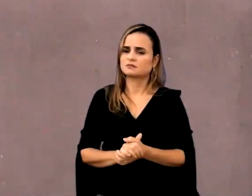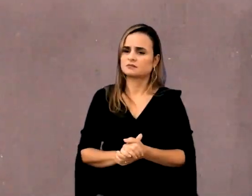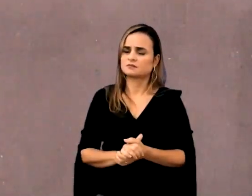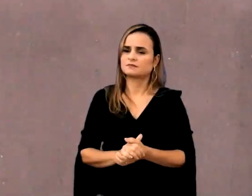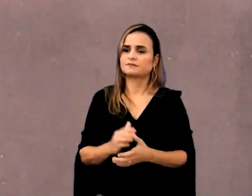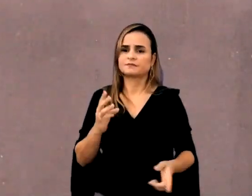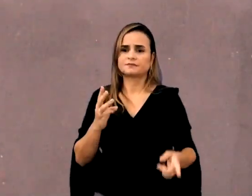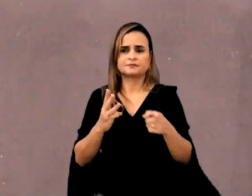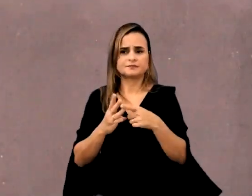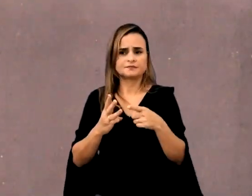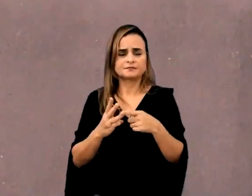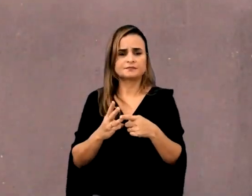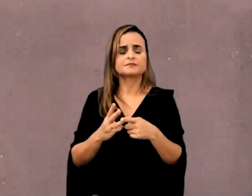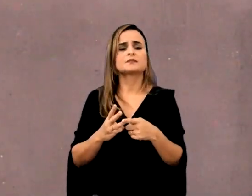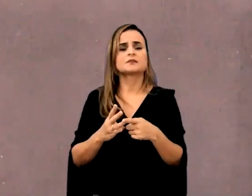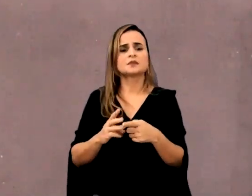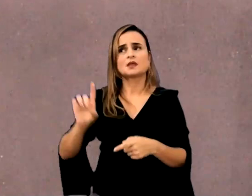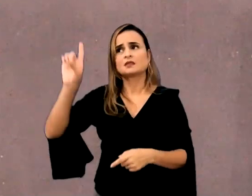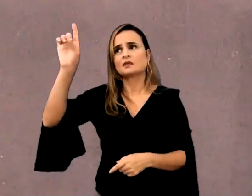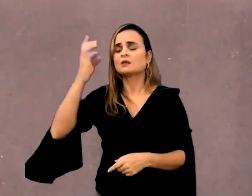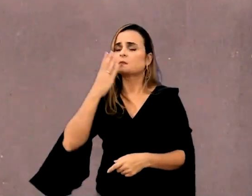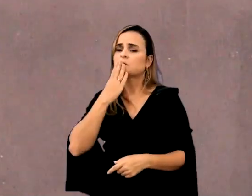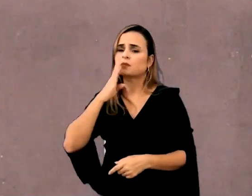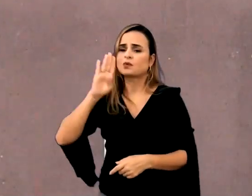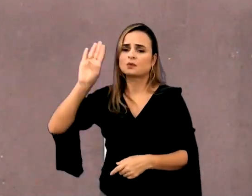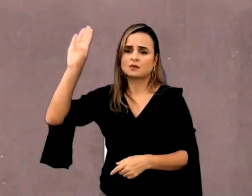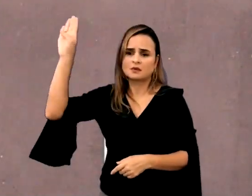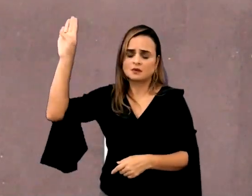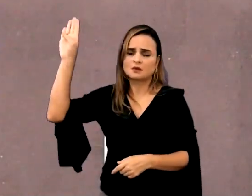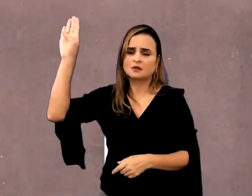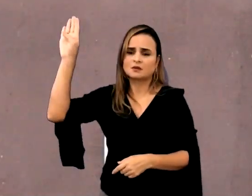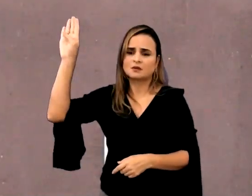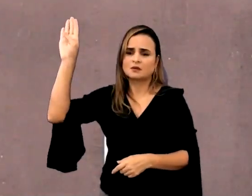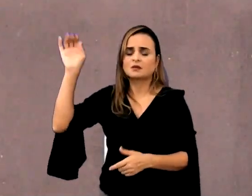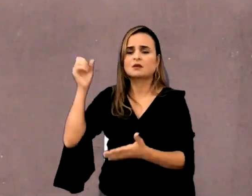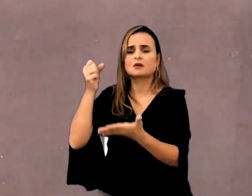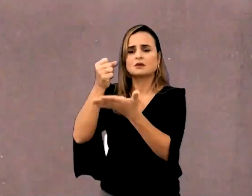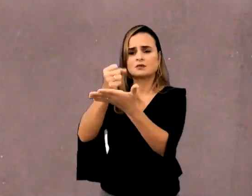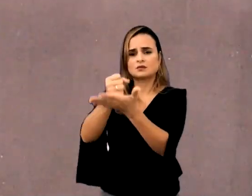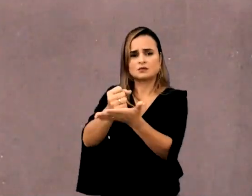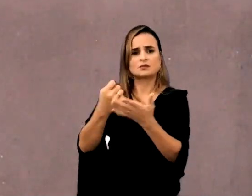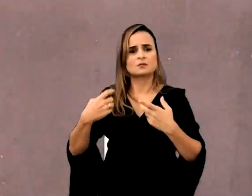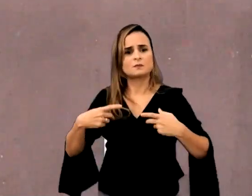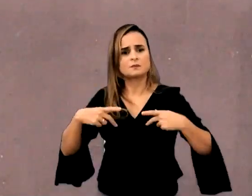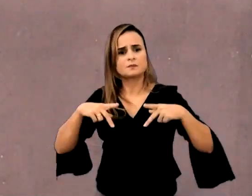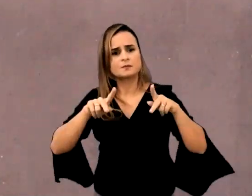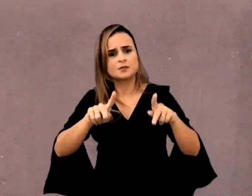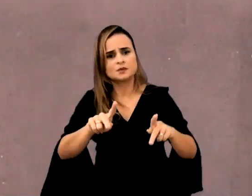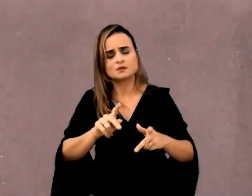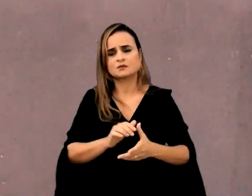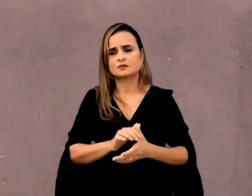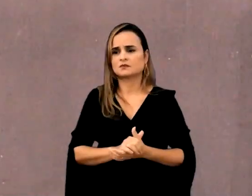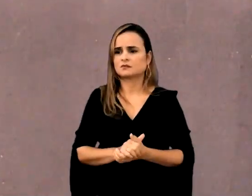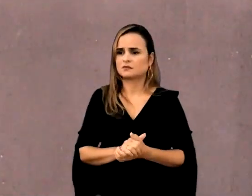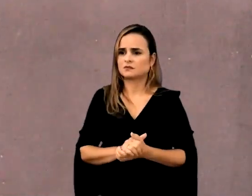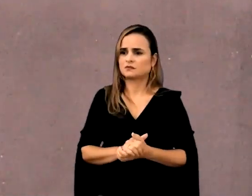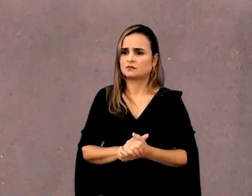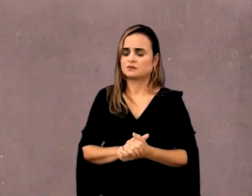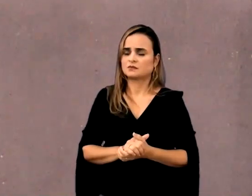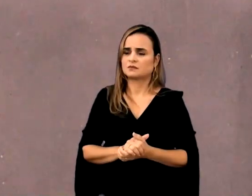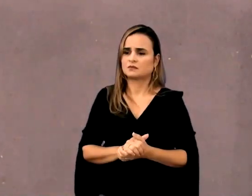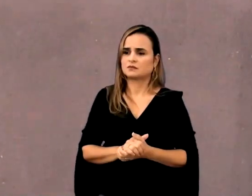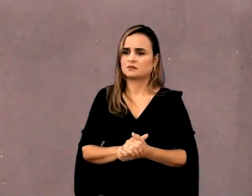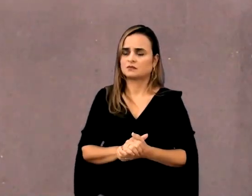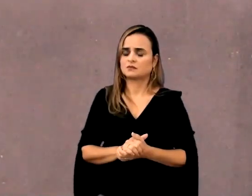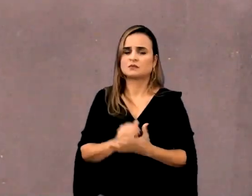o que Deus nos promete é sarar a nossa terra, é sarar a nossa